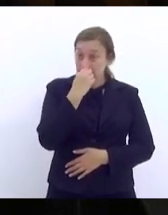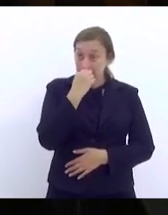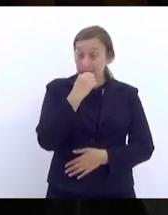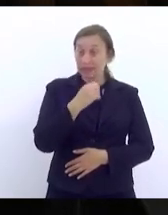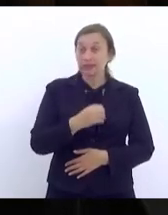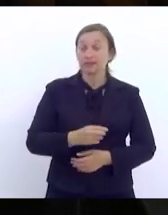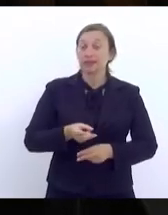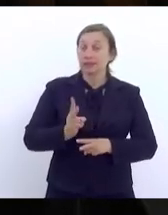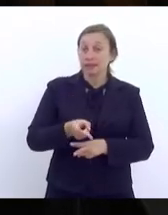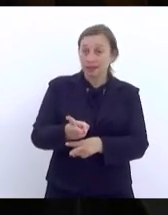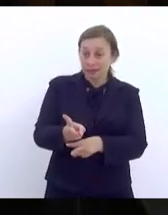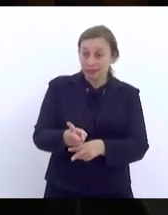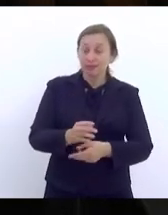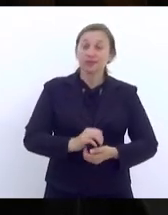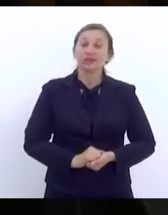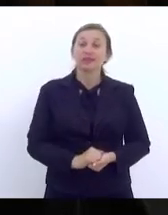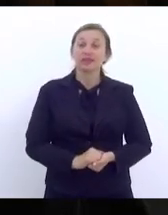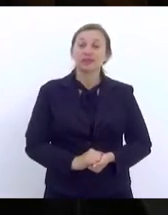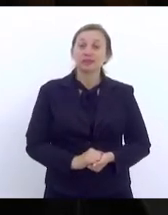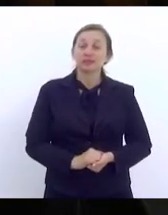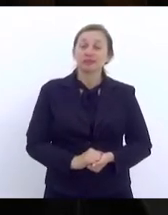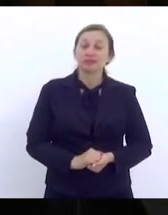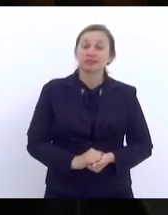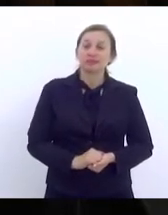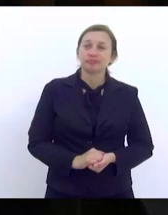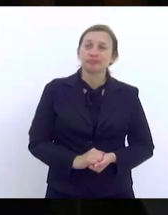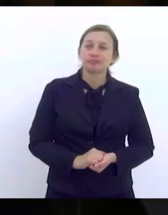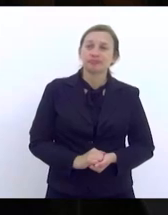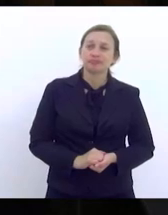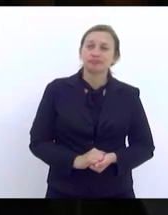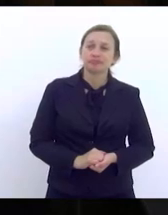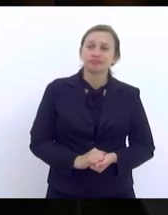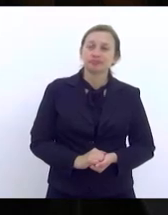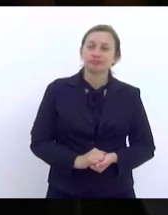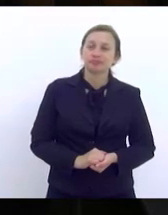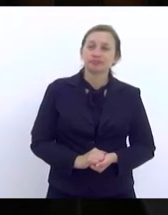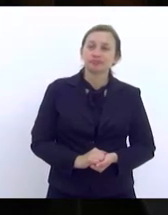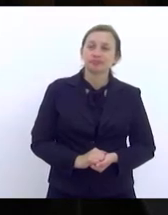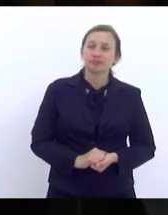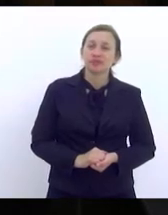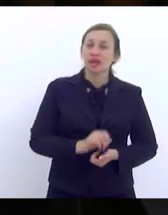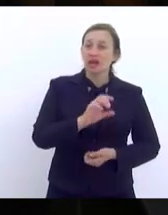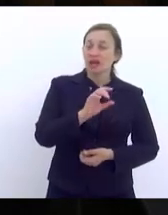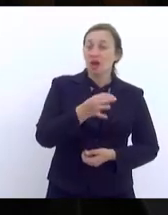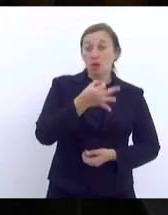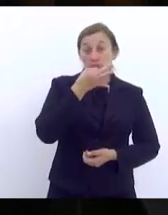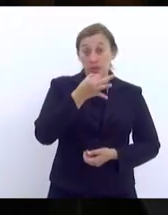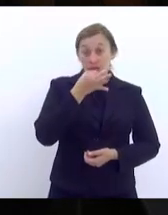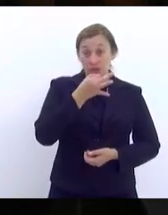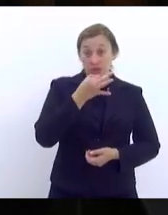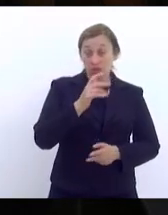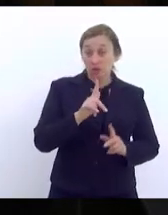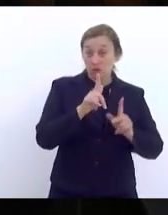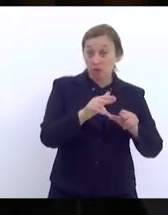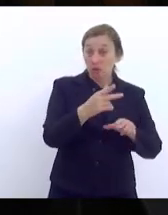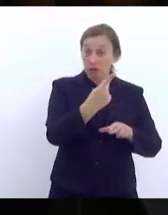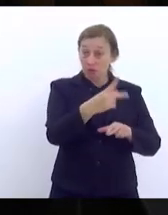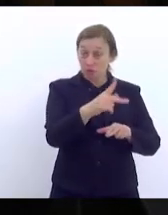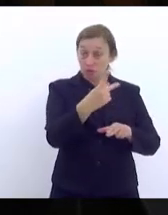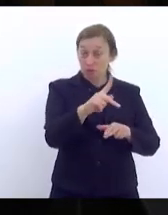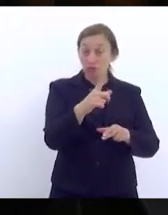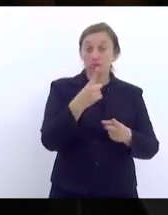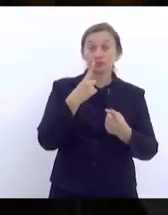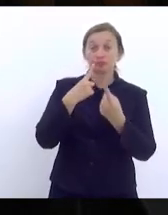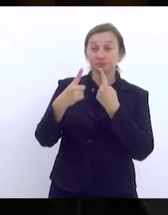sempre será pertinente aqueles que extremas suas posições acentuar esse